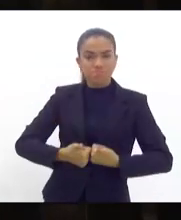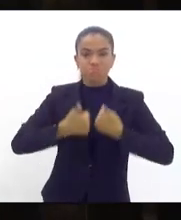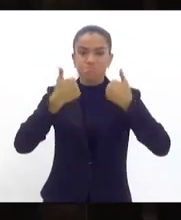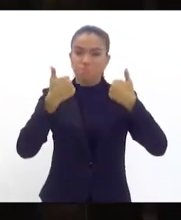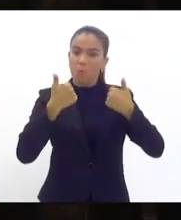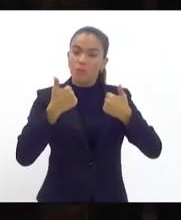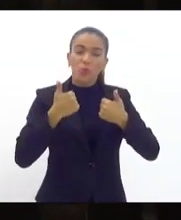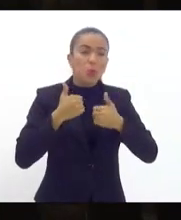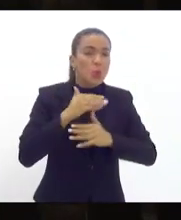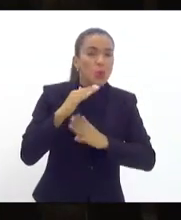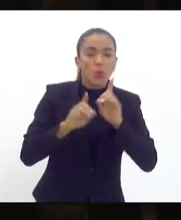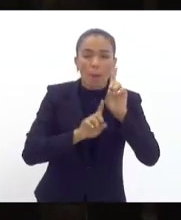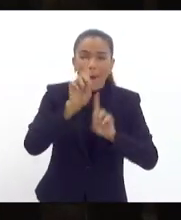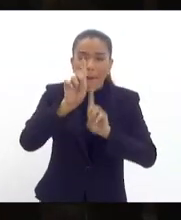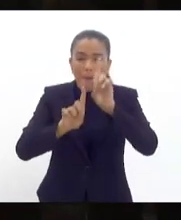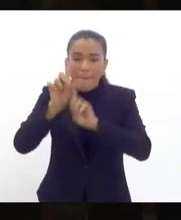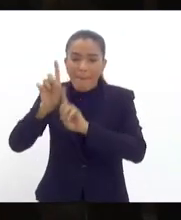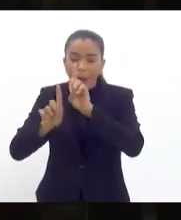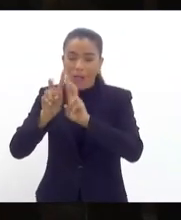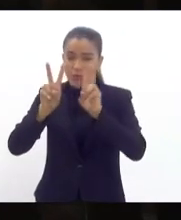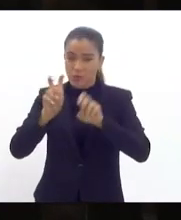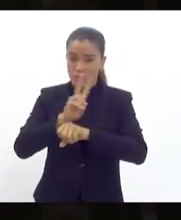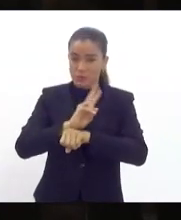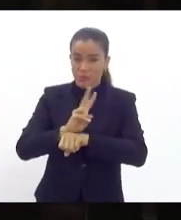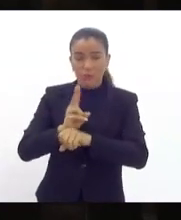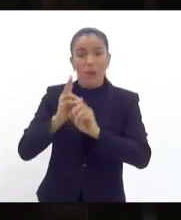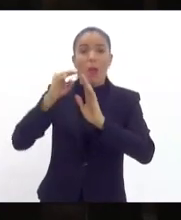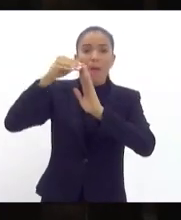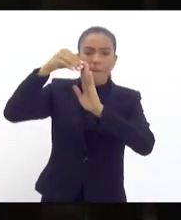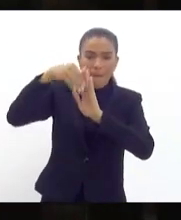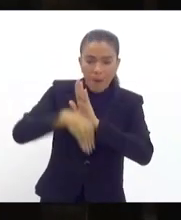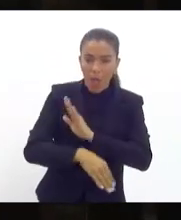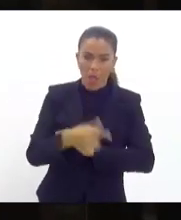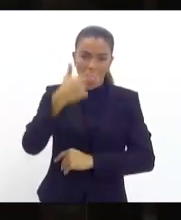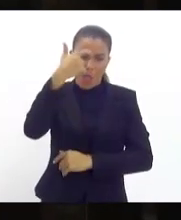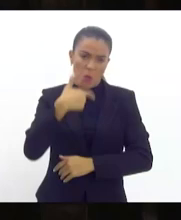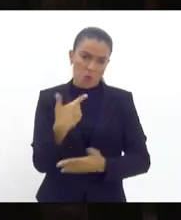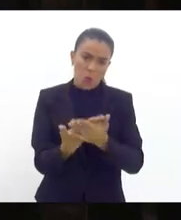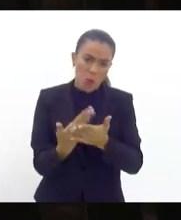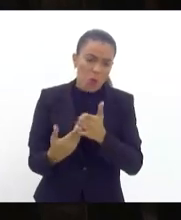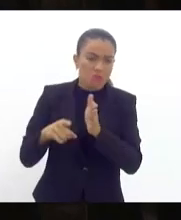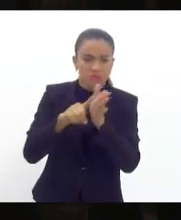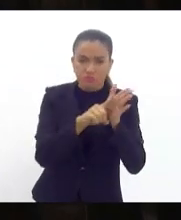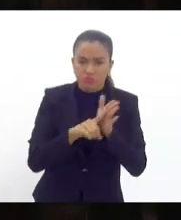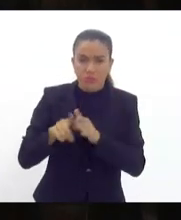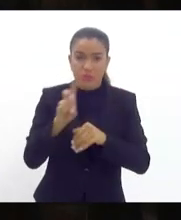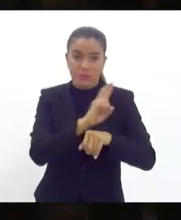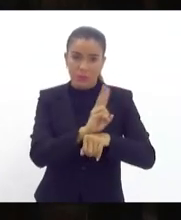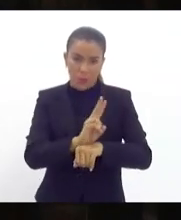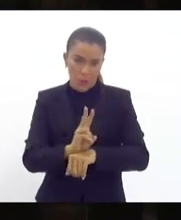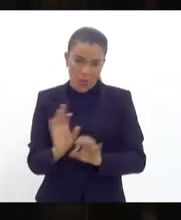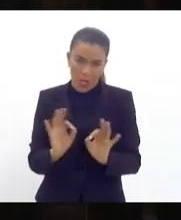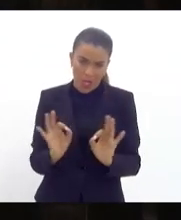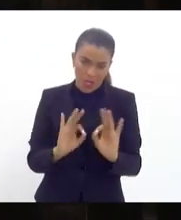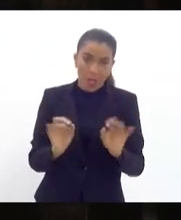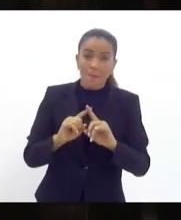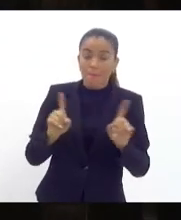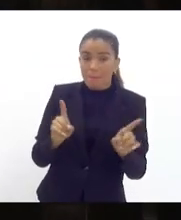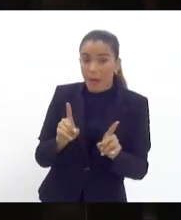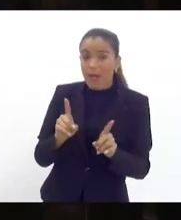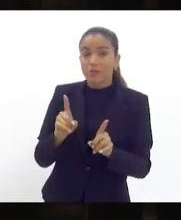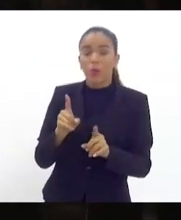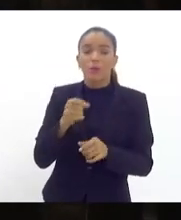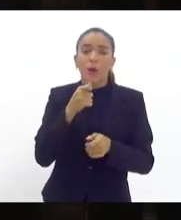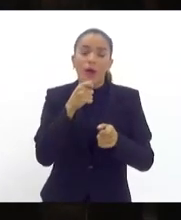índices de segurança despencado eu acredito como eu disse eu não sou especialista em segurança toda vez que a gente é solicitado pela